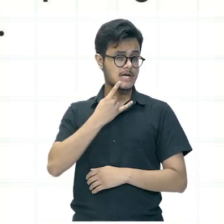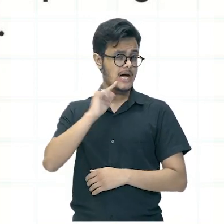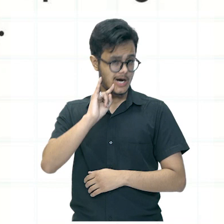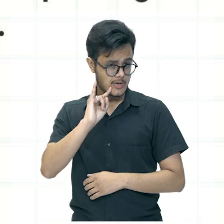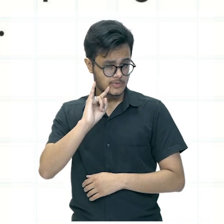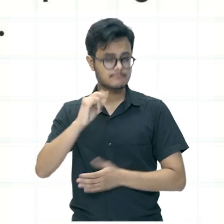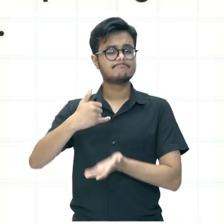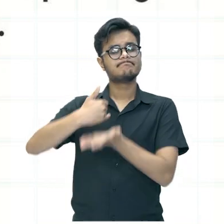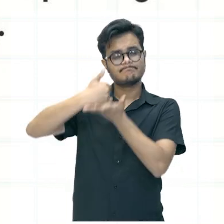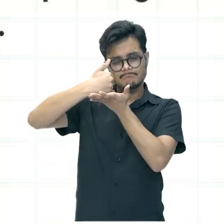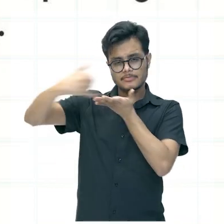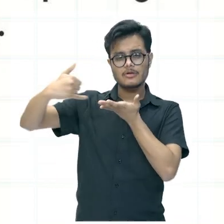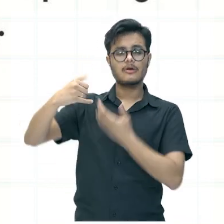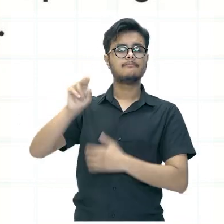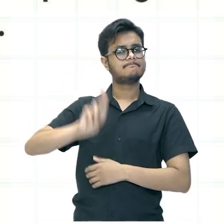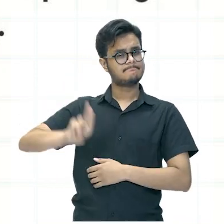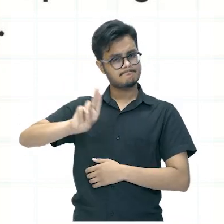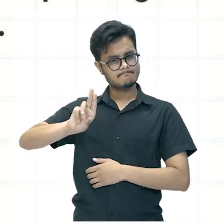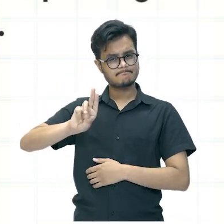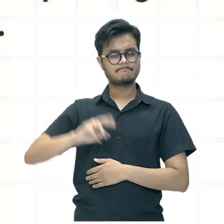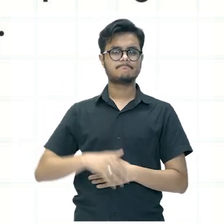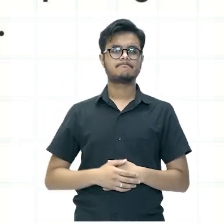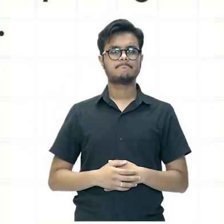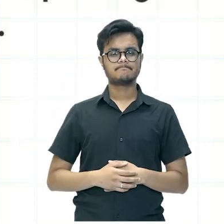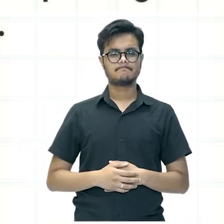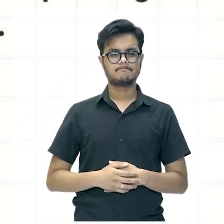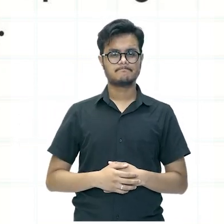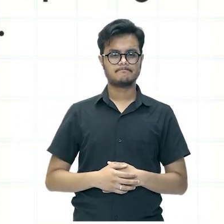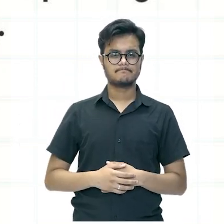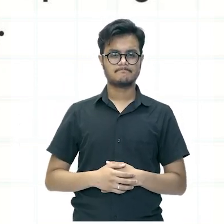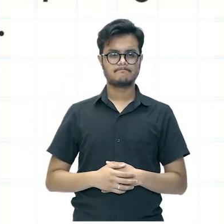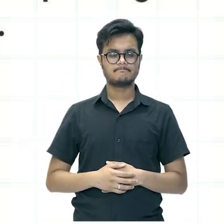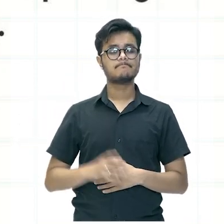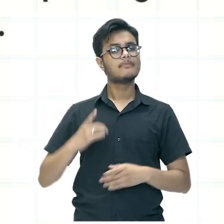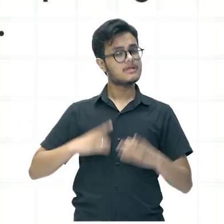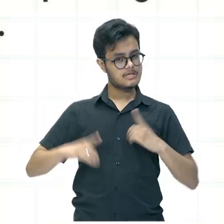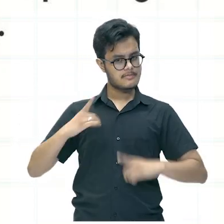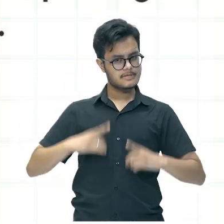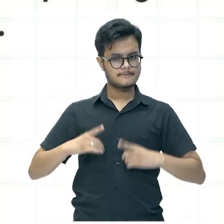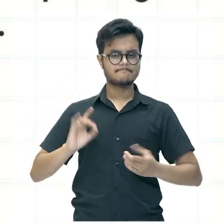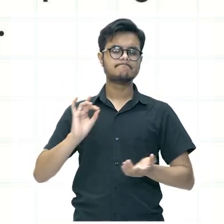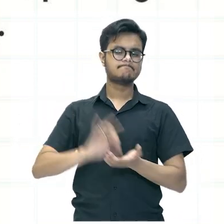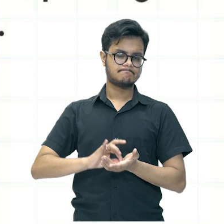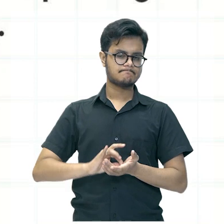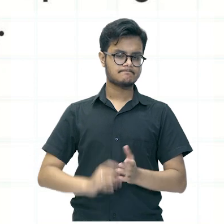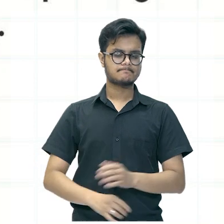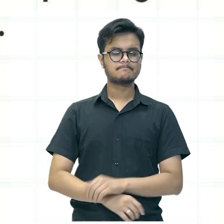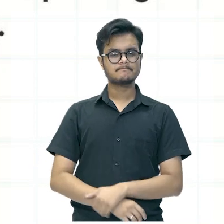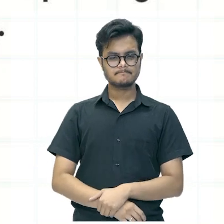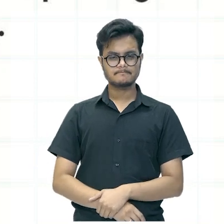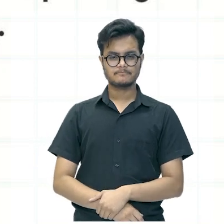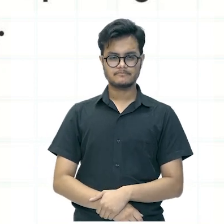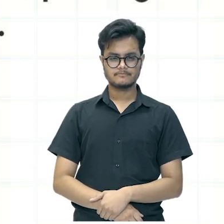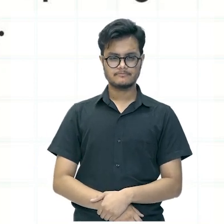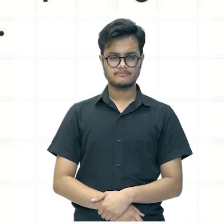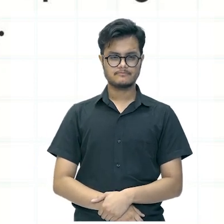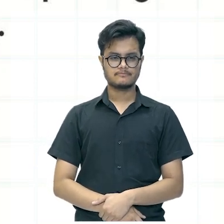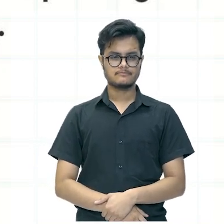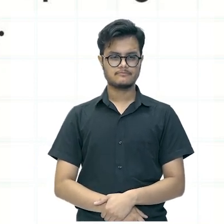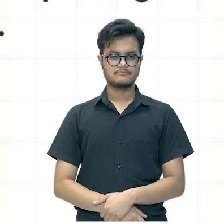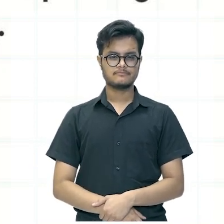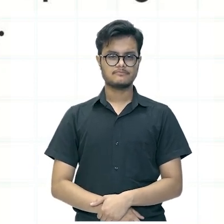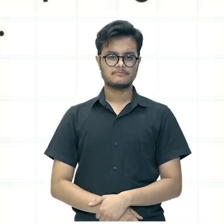fuga, né? O álcool e as drogas também é um indicativo, né? Que a pessoa também está nesse estado,